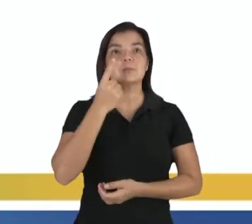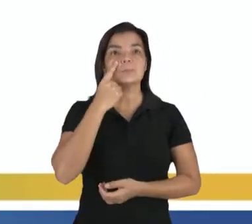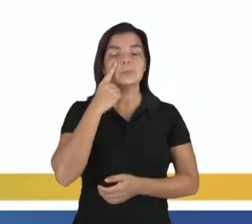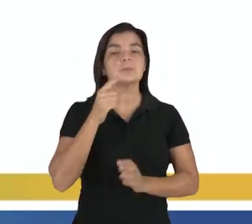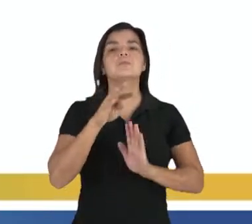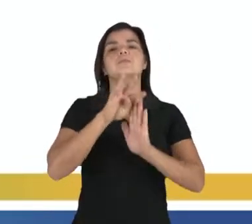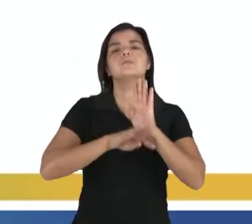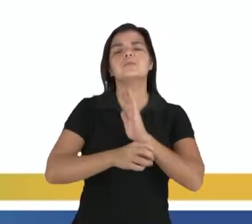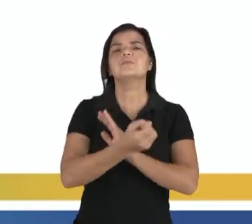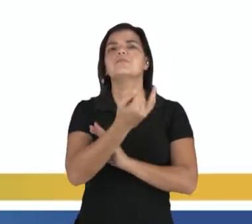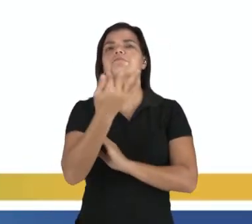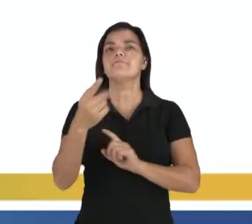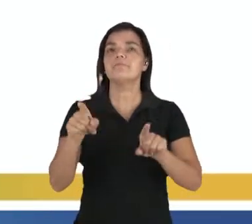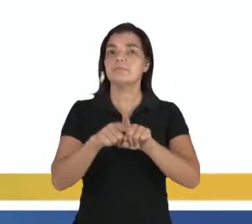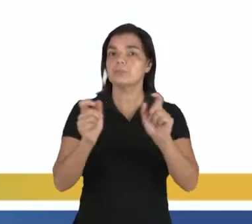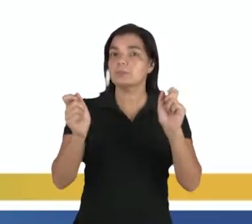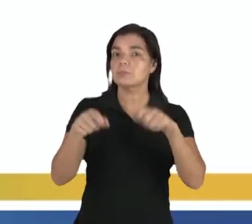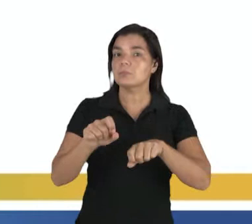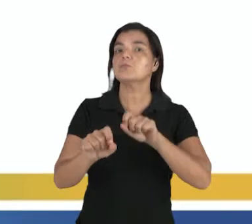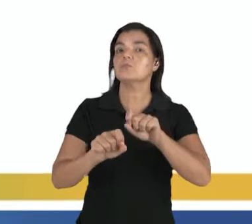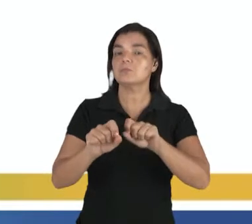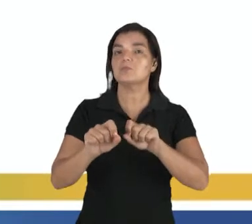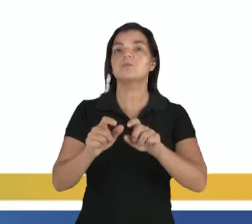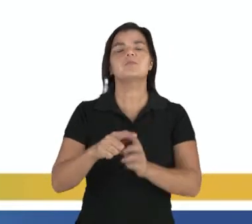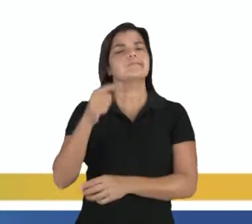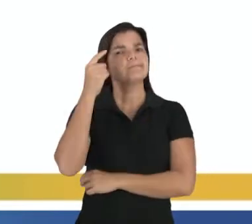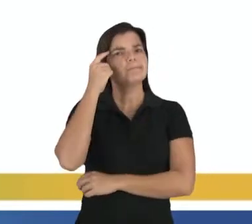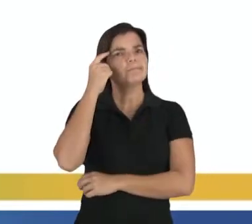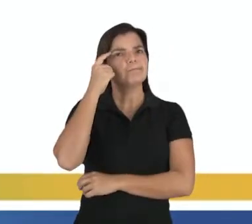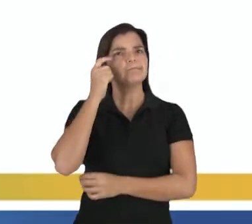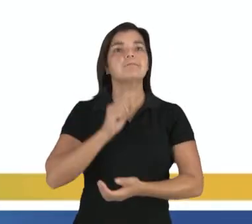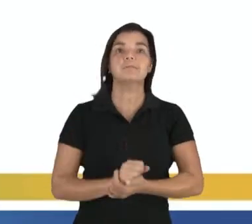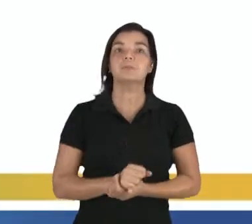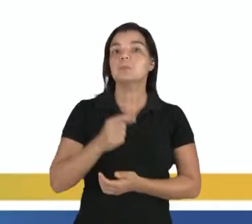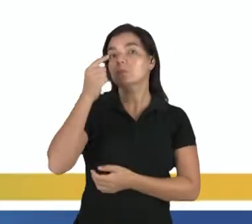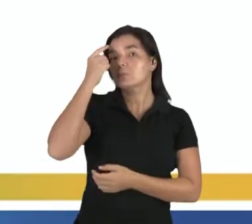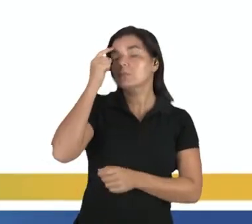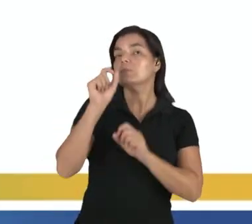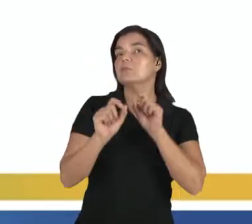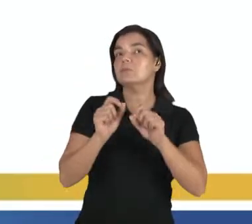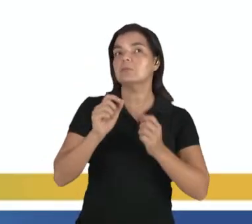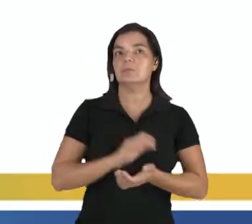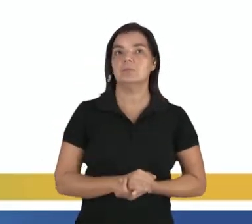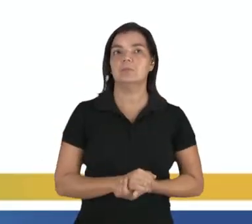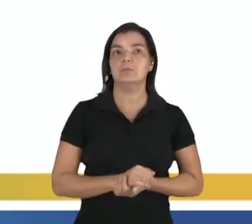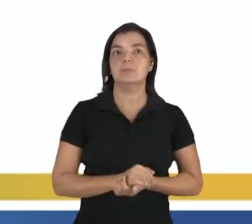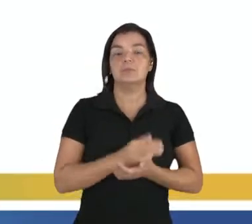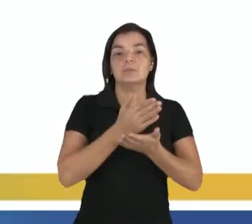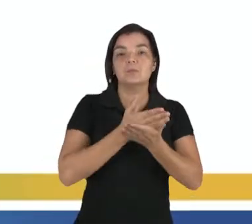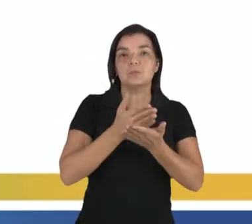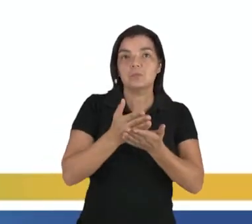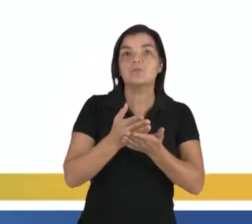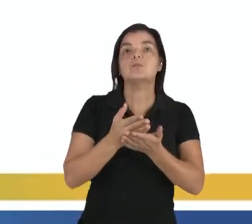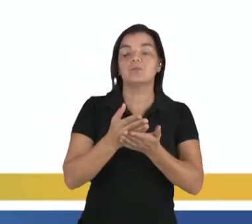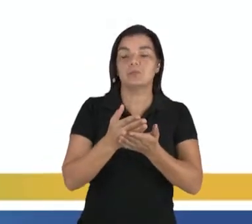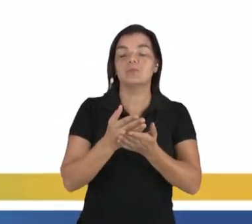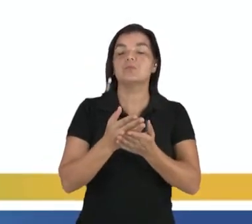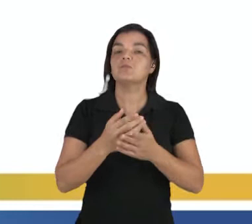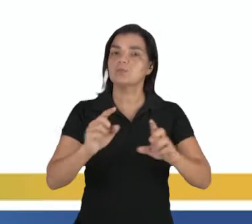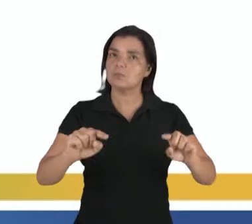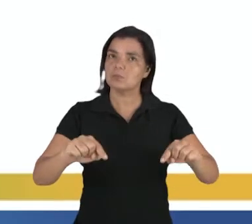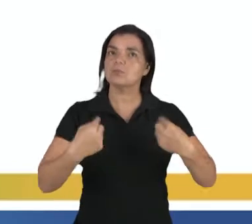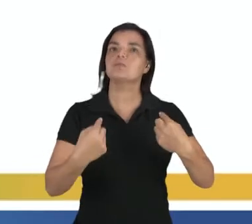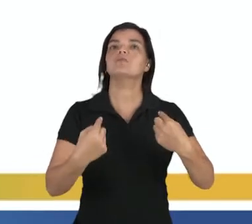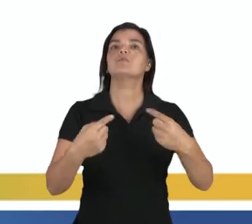os textos são capazes de nos trazer algumas reflexões. Reflexões que vão desde as situações em que